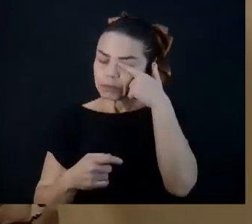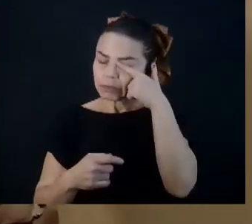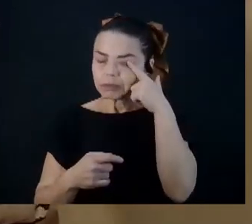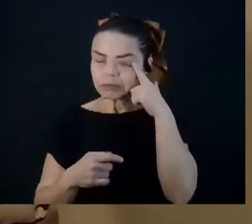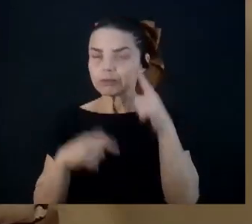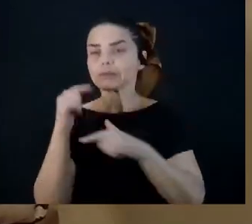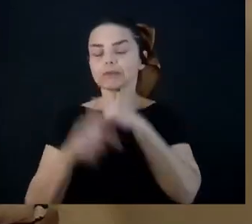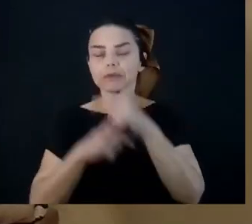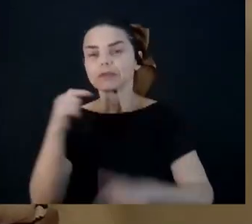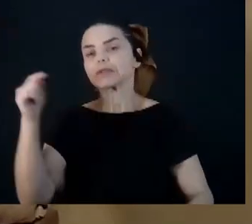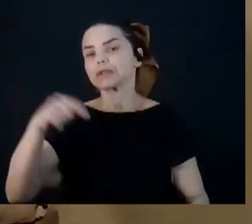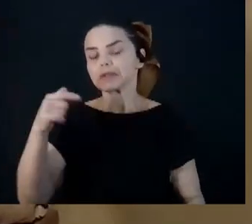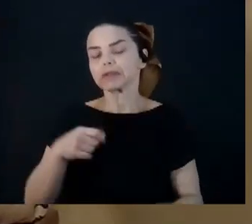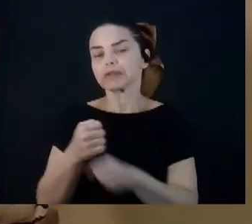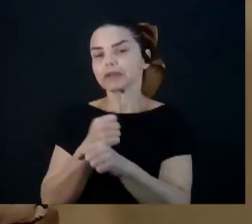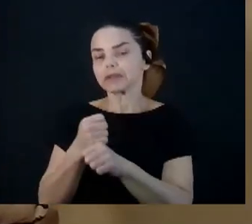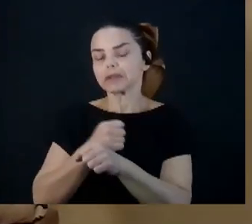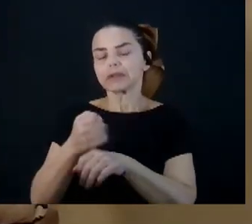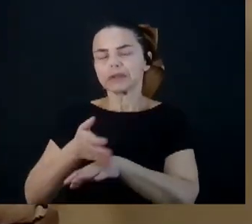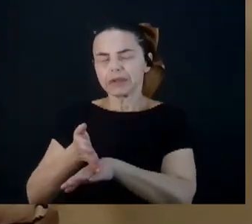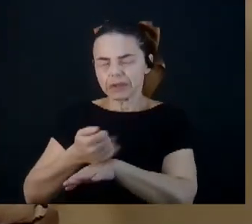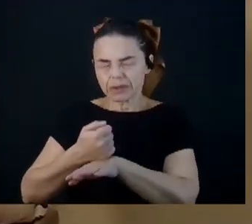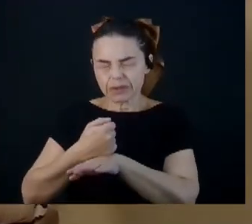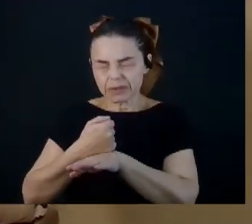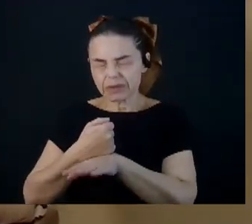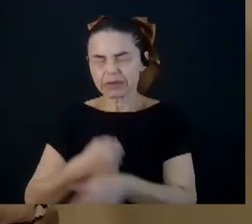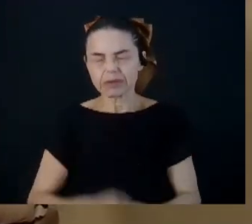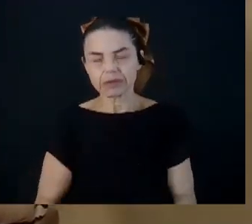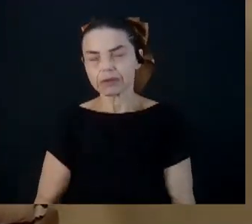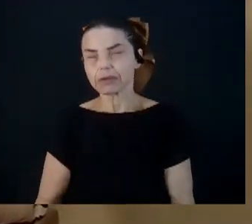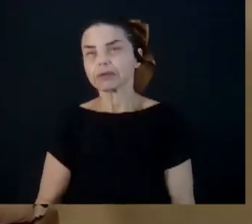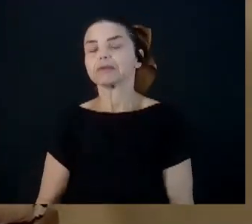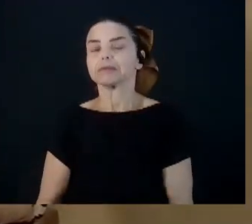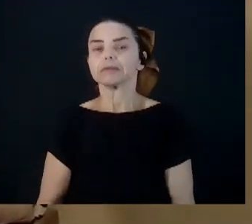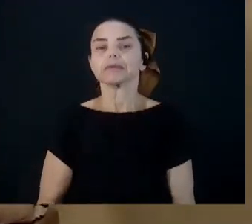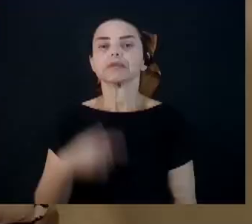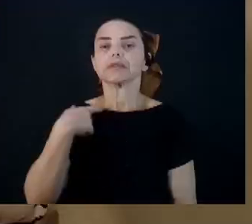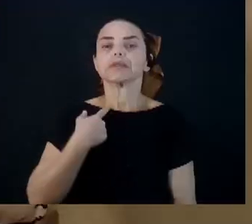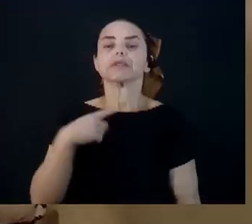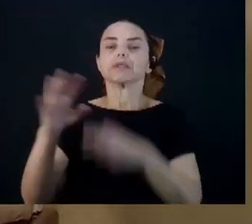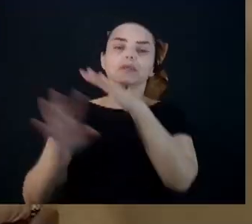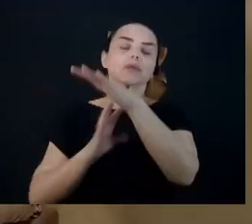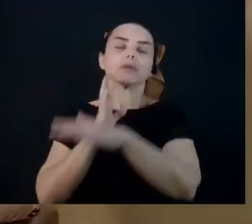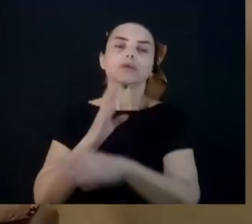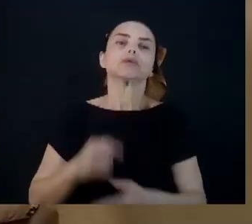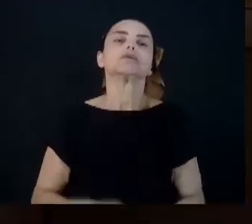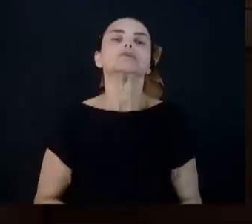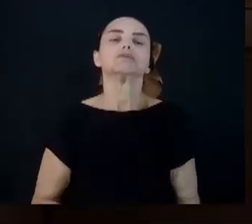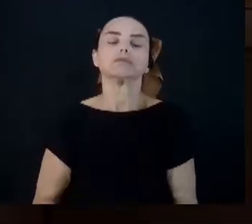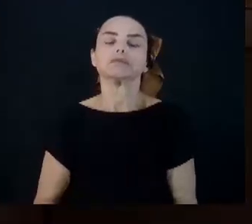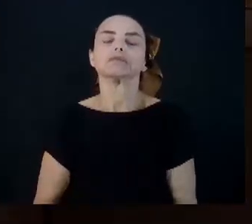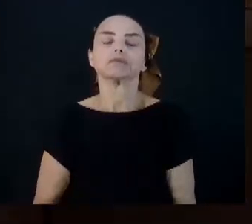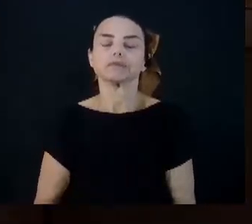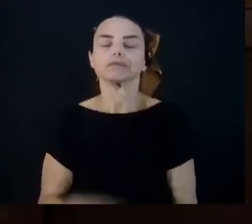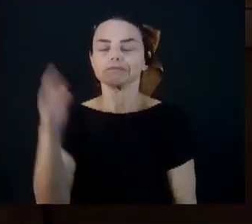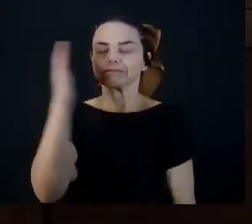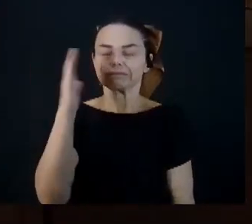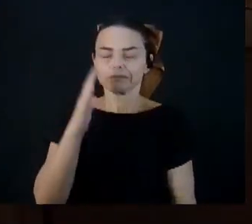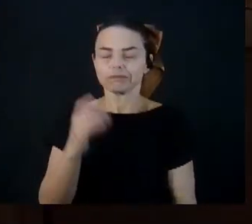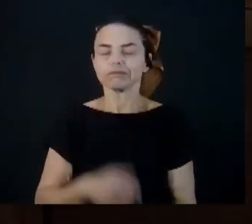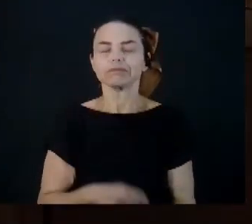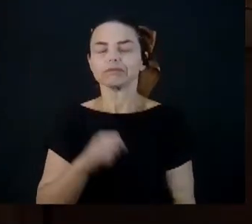aqui antes da grande leva de imigrantes virem para o Brasil. E se